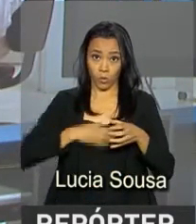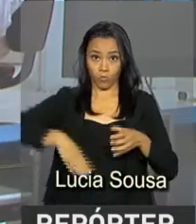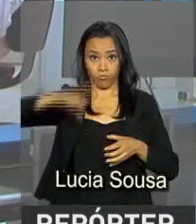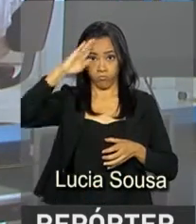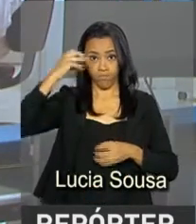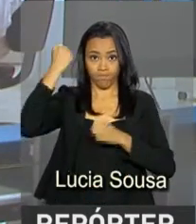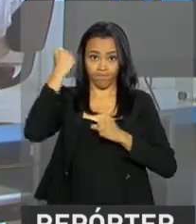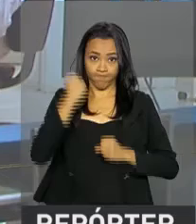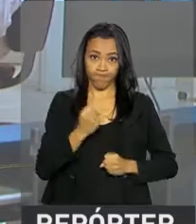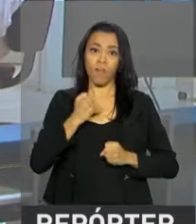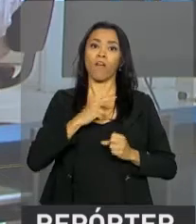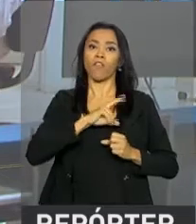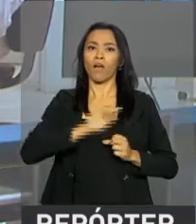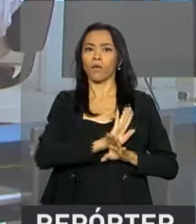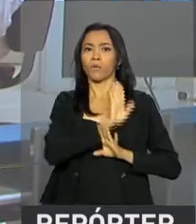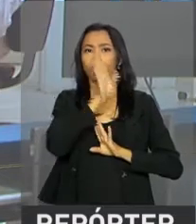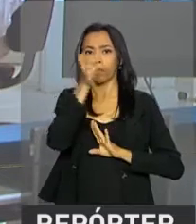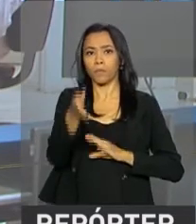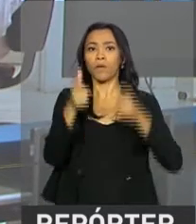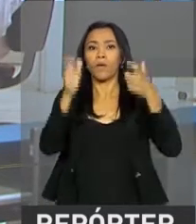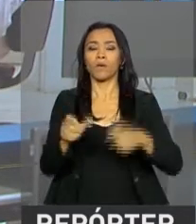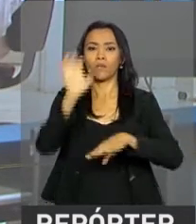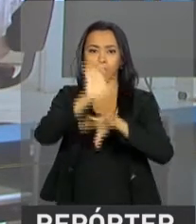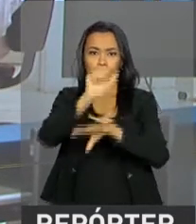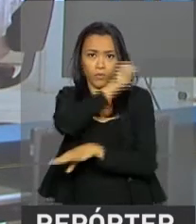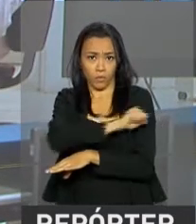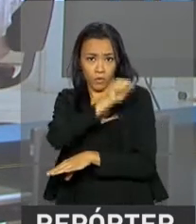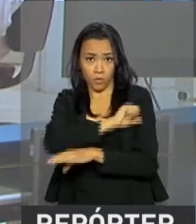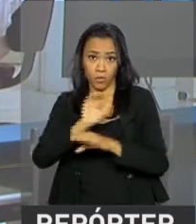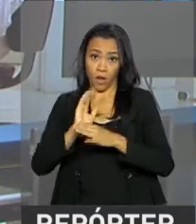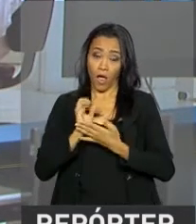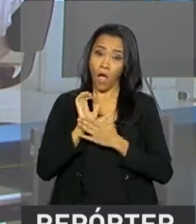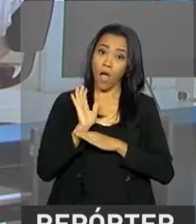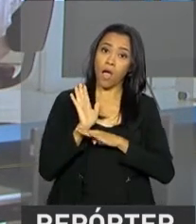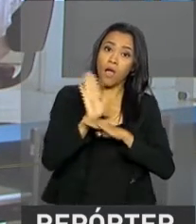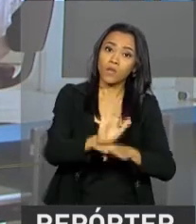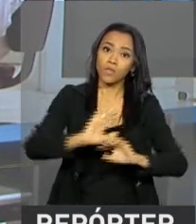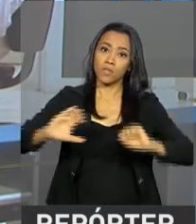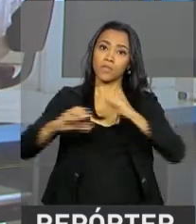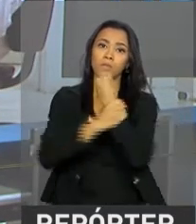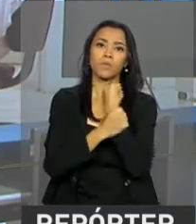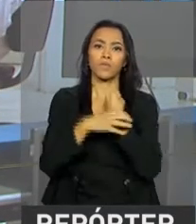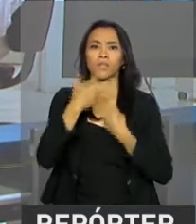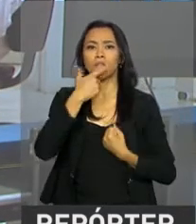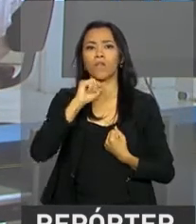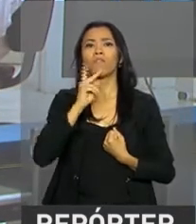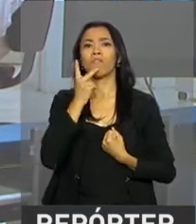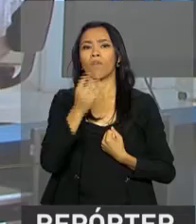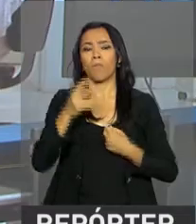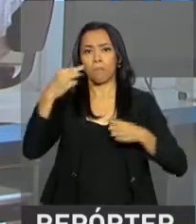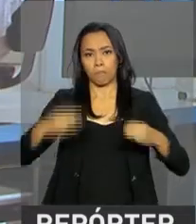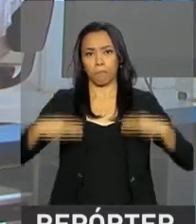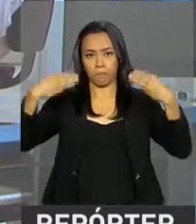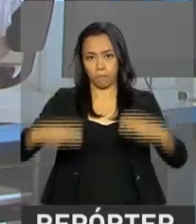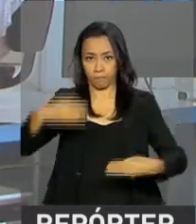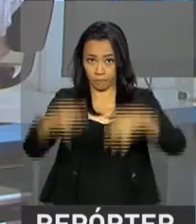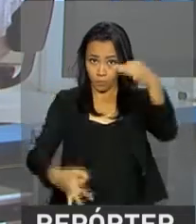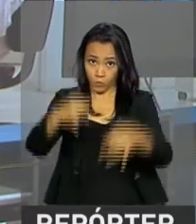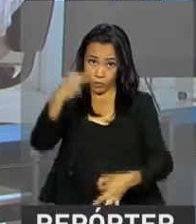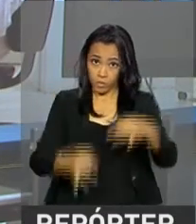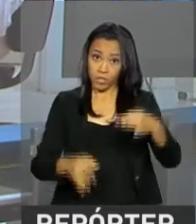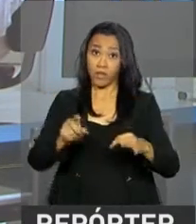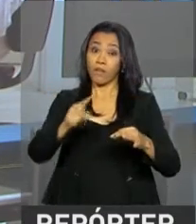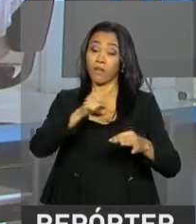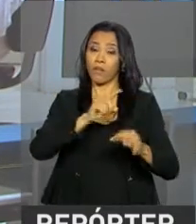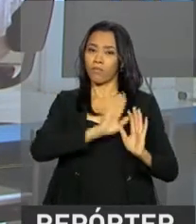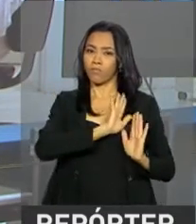pública na cidade do rio de janeiro a medida foi anunciada pelo ministério da justiça a força nacional vai ficar no